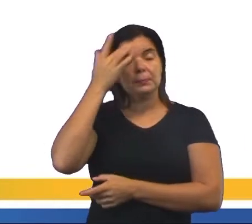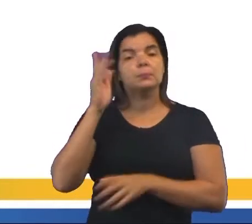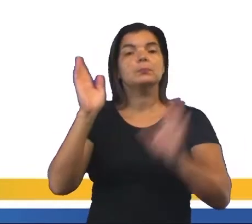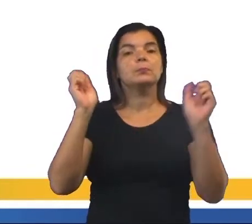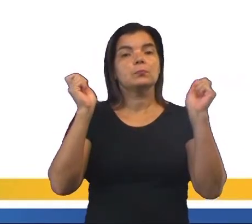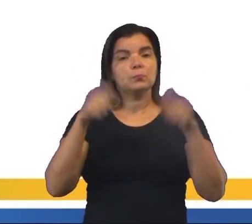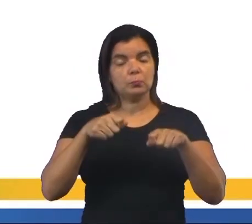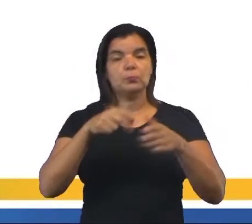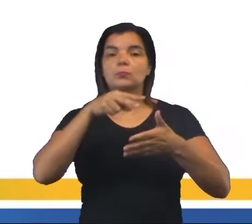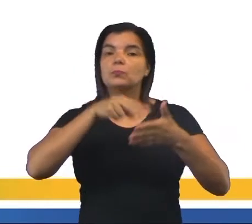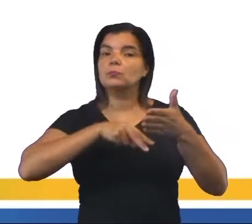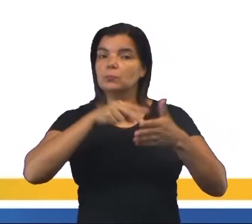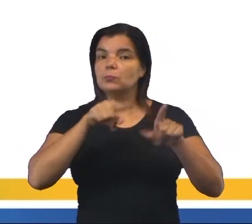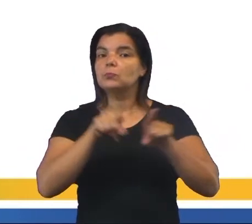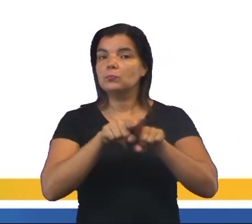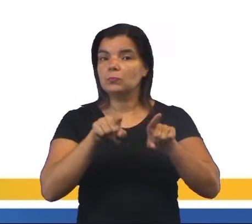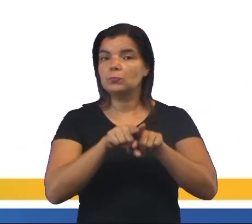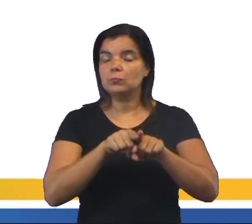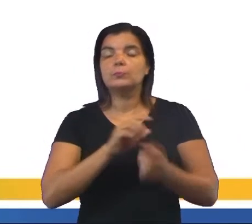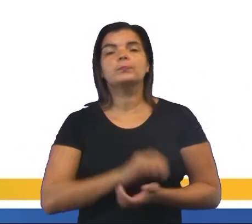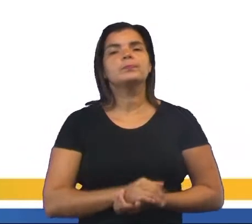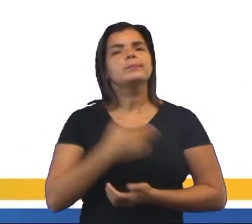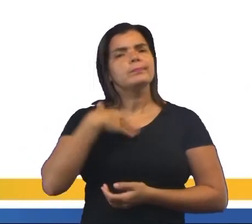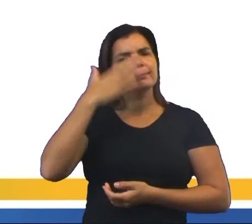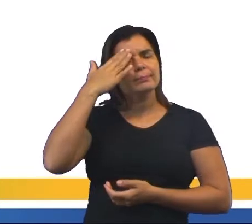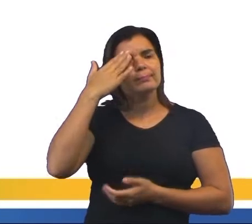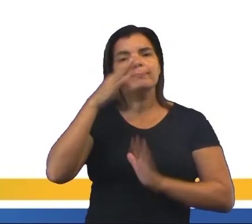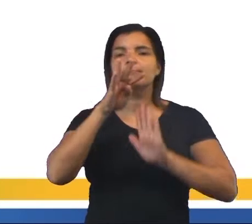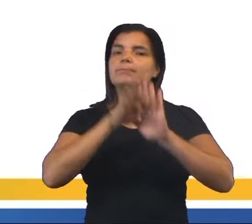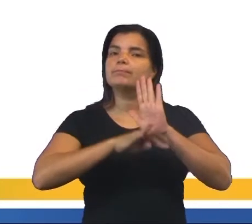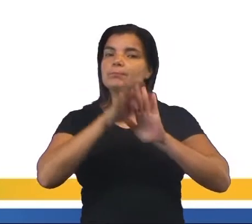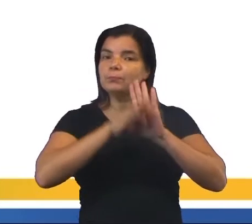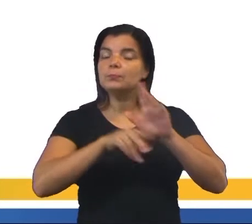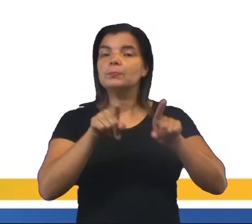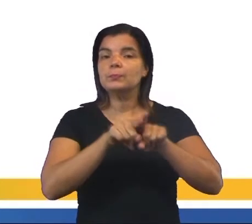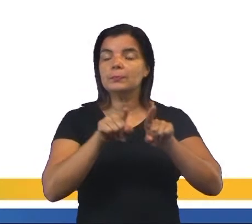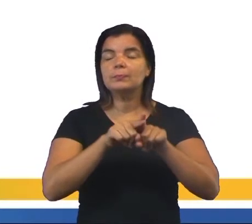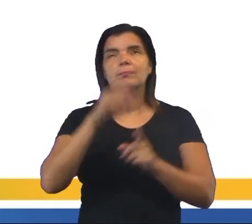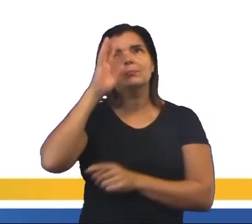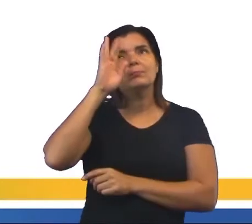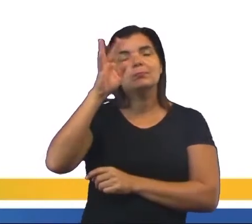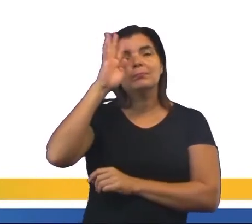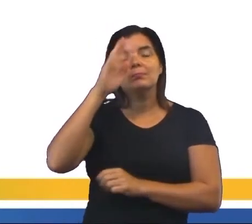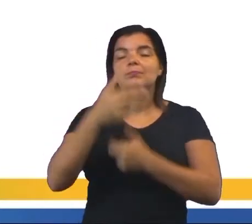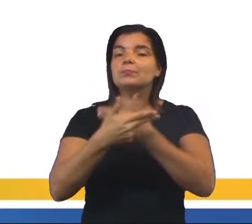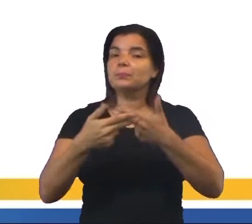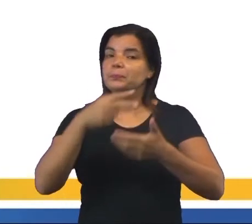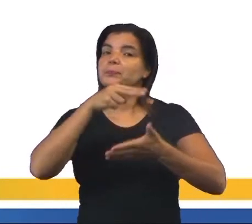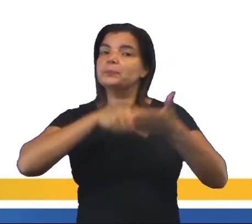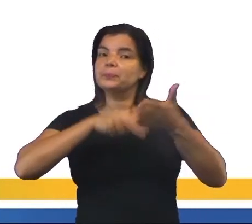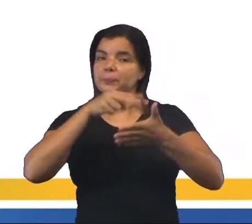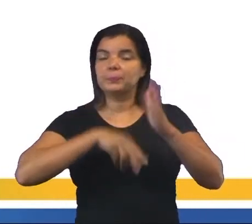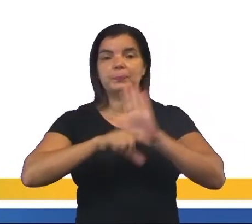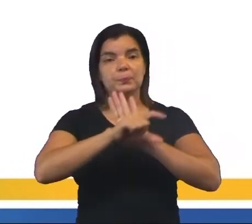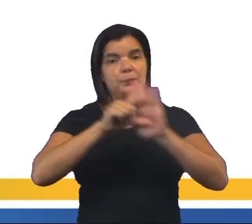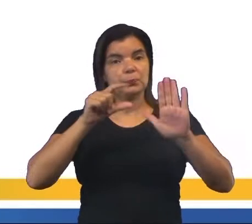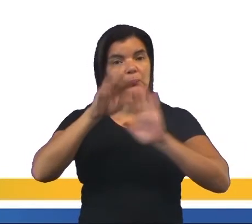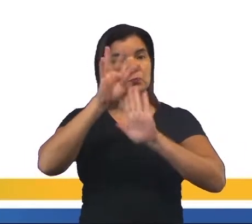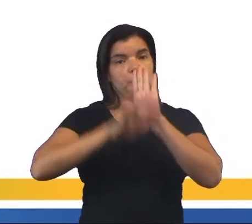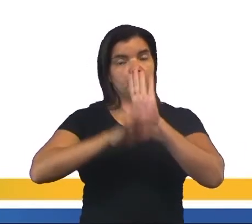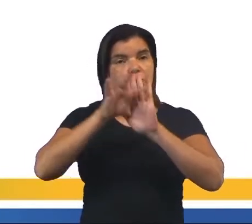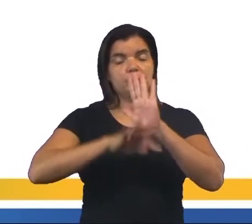leitor consiga situar-se na história e consiga imaginar as situações. Nós vamos ler, gente, um trecho de um texto